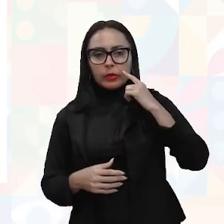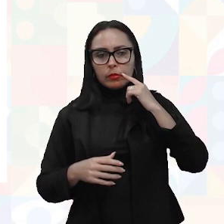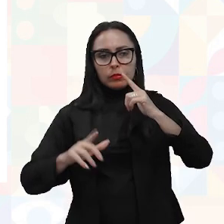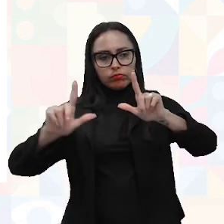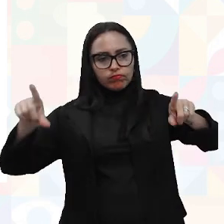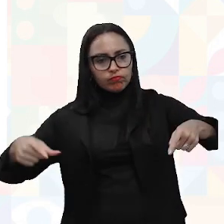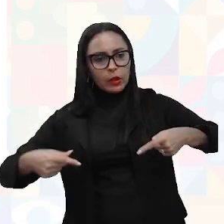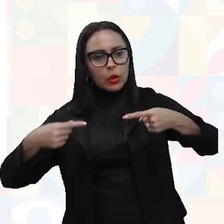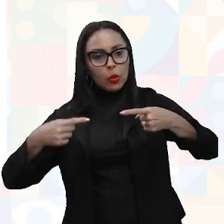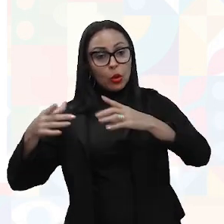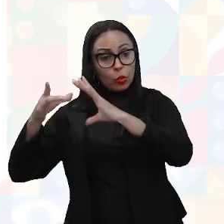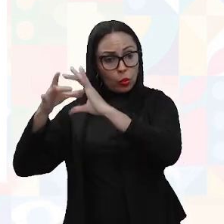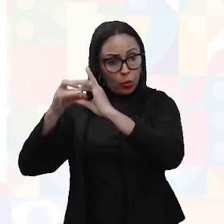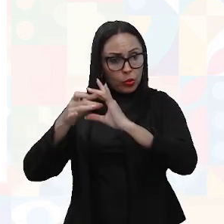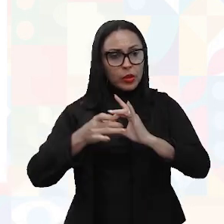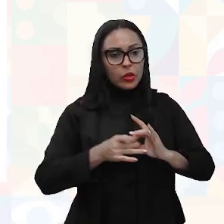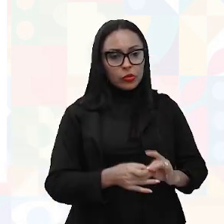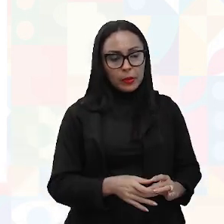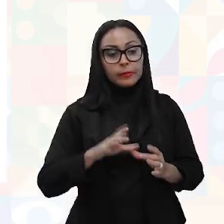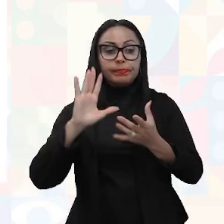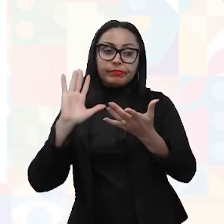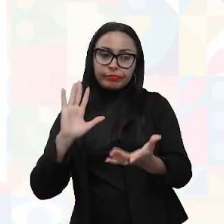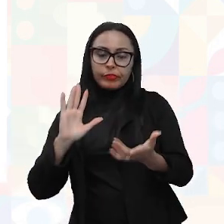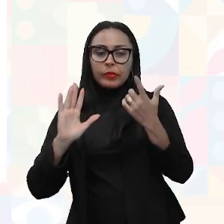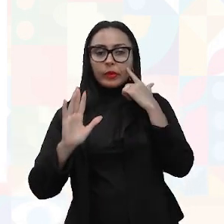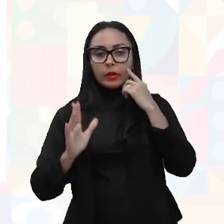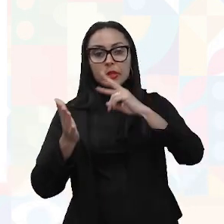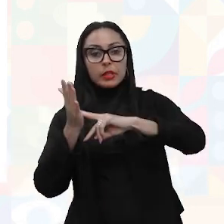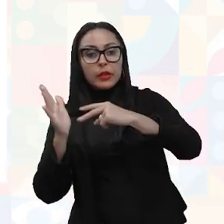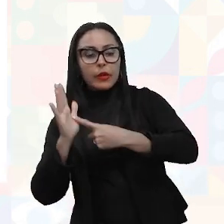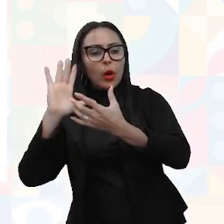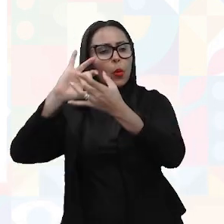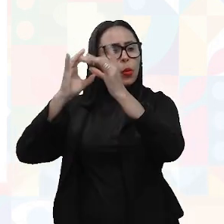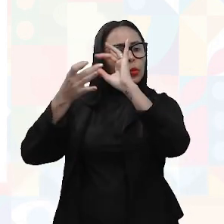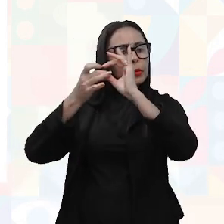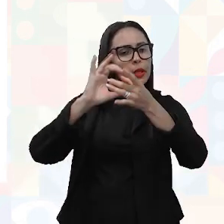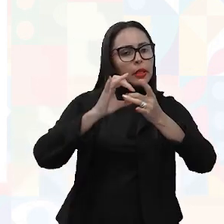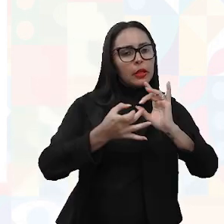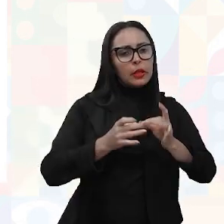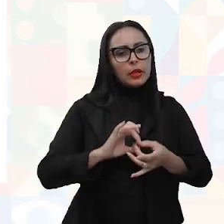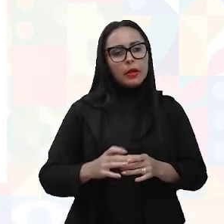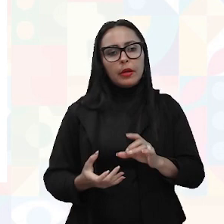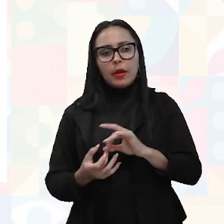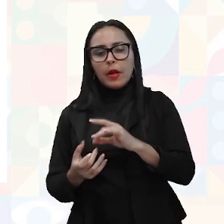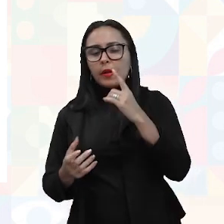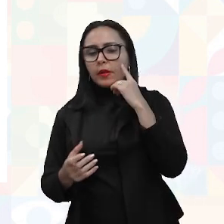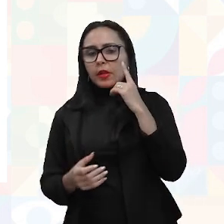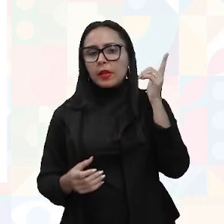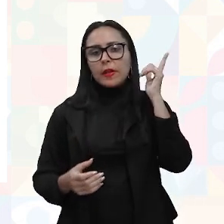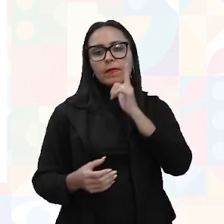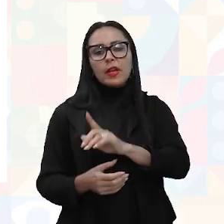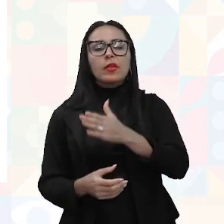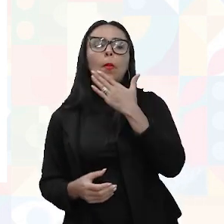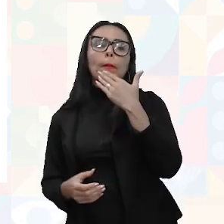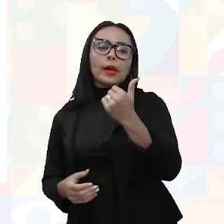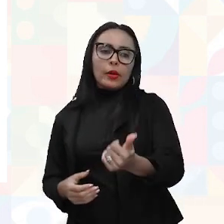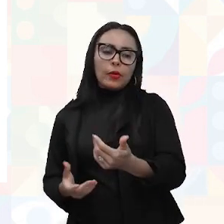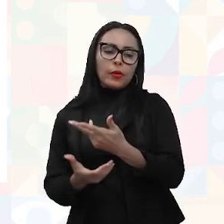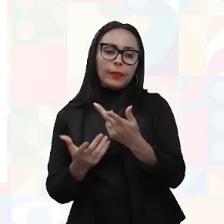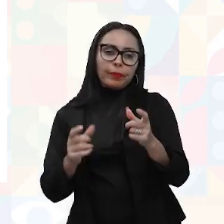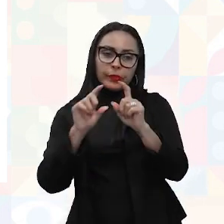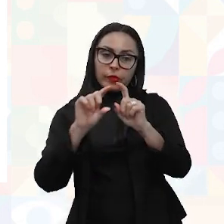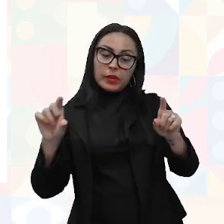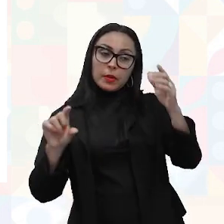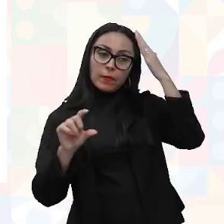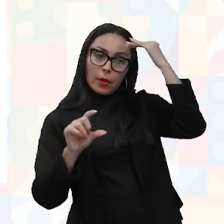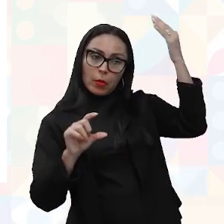Num contexto mais amplo, jogos olímpicos, no seu início, com jogos de competição direta que vença o melhor, como é inclusive uma frasezinha